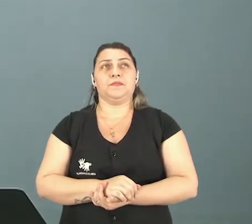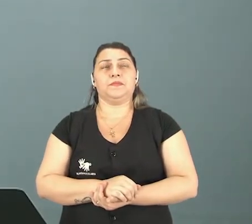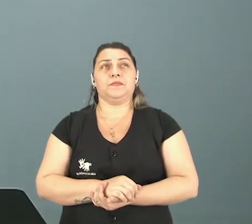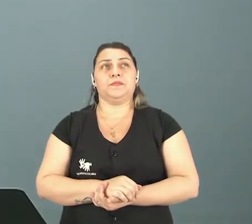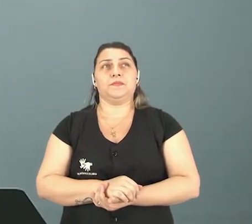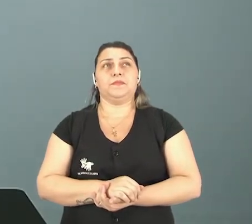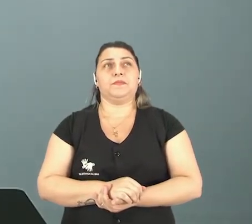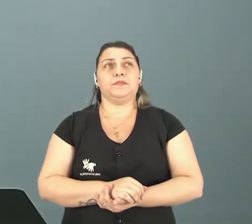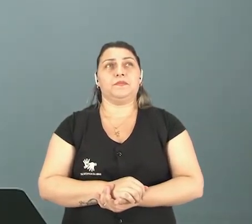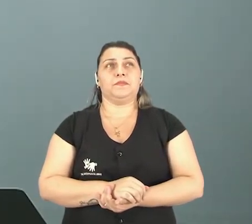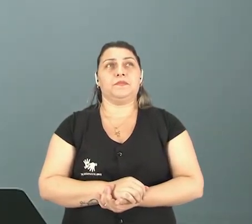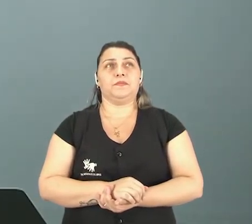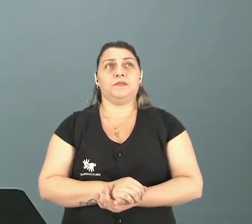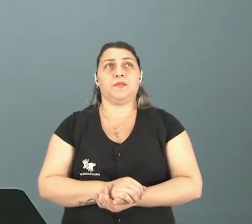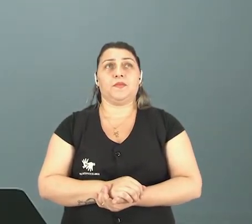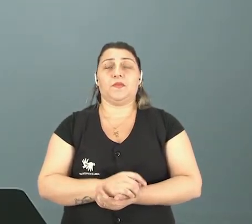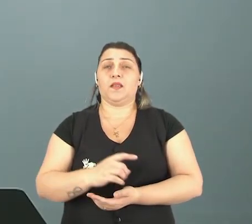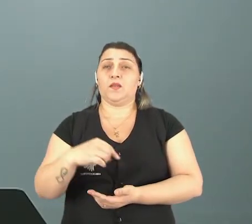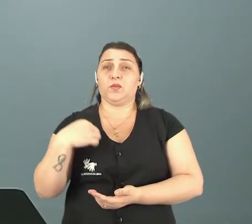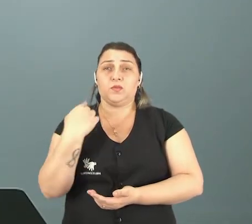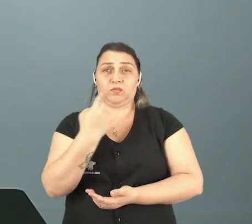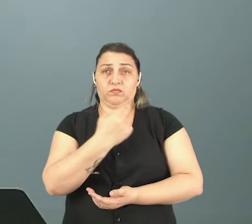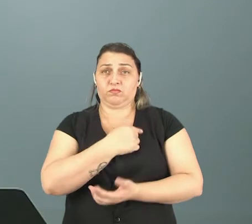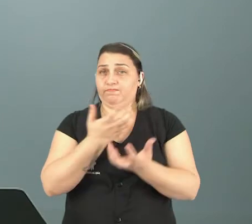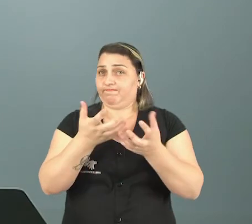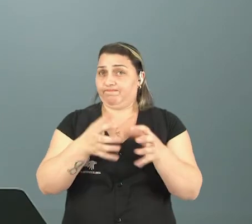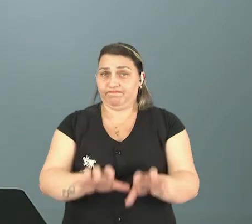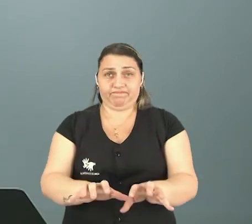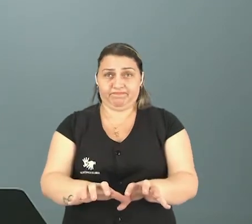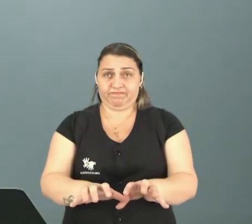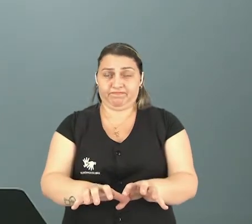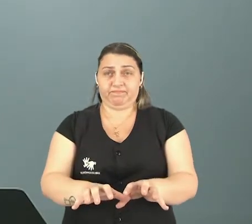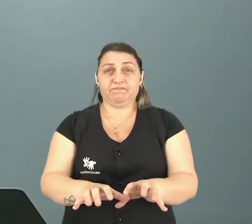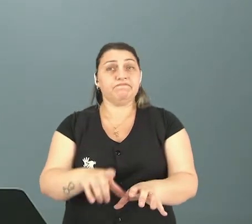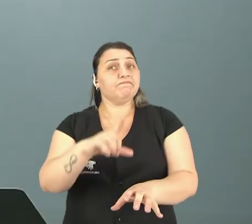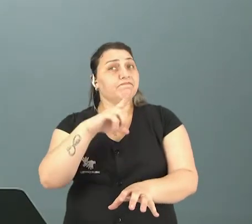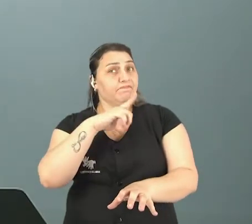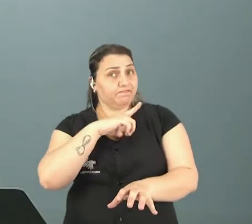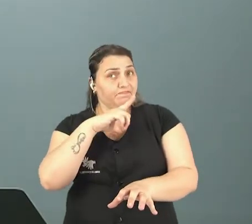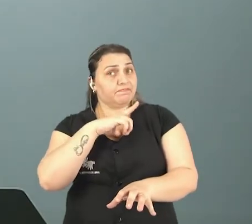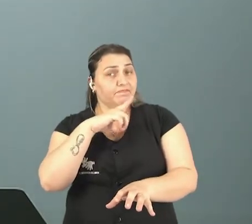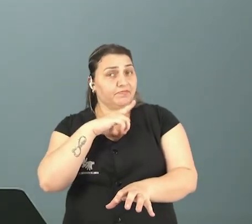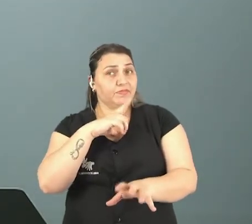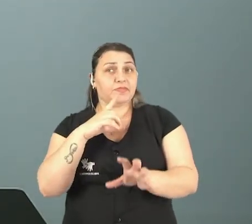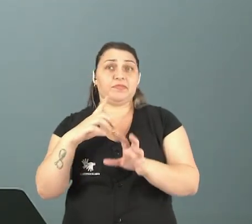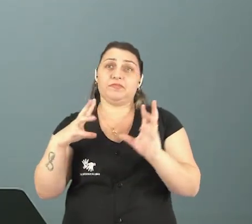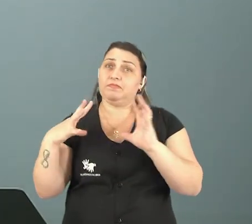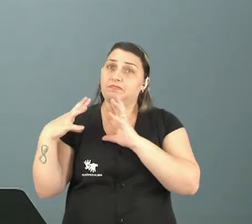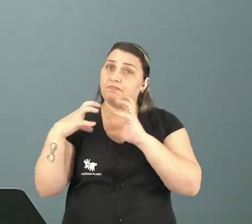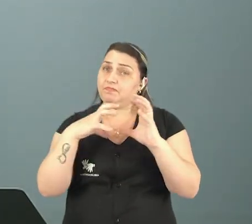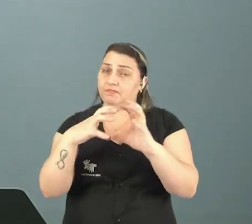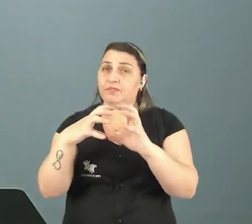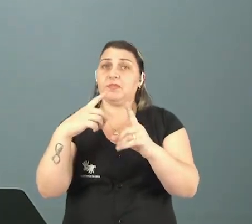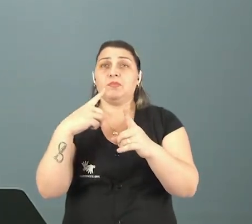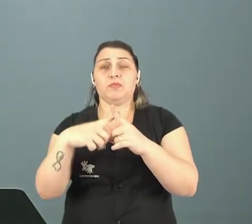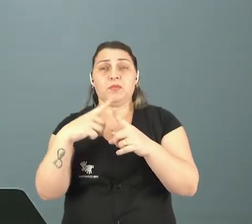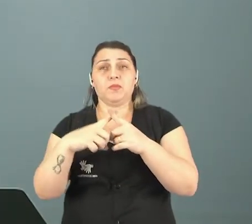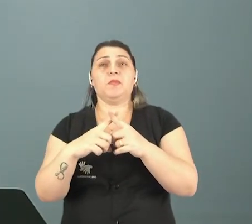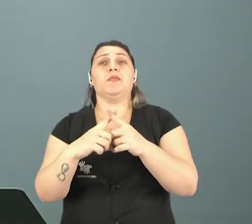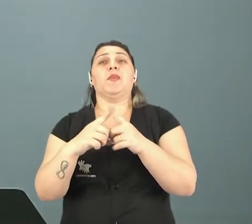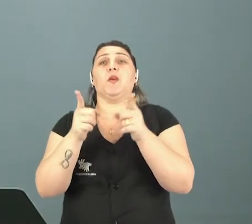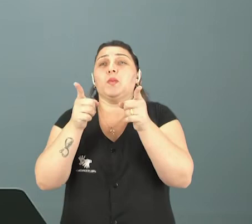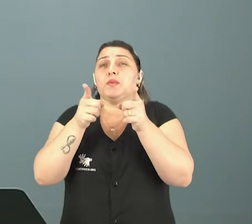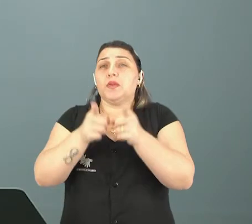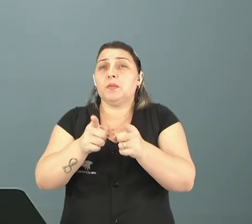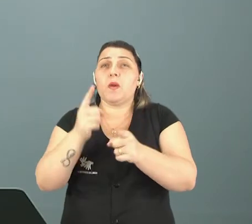Porque tudo que nós não queremos é que tenha briga por conta do pedaço